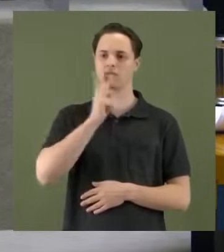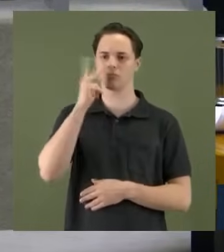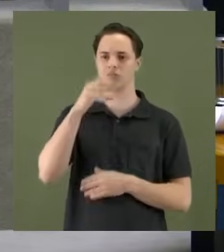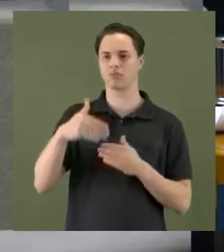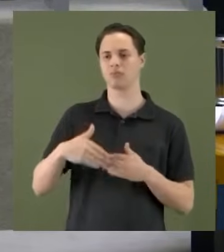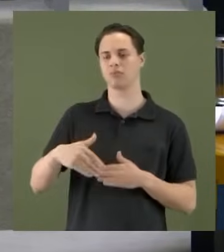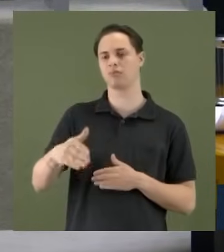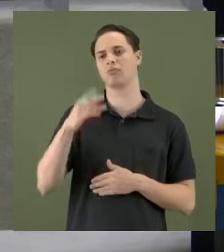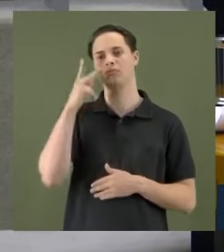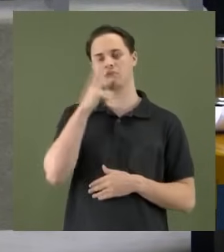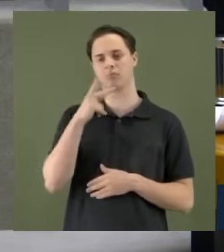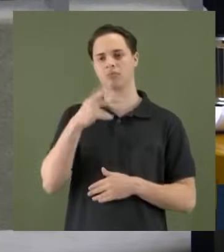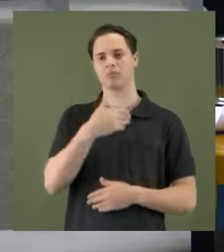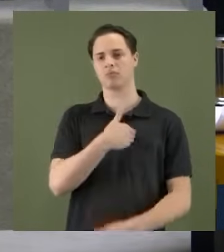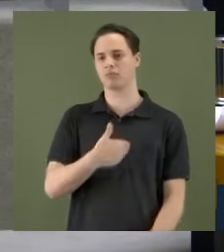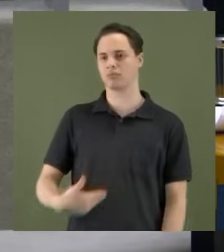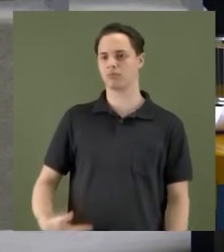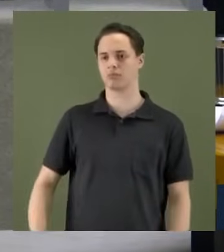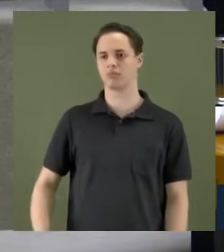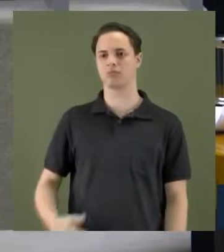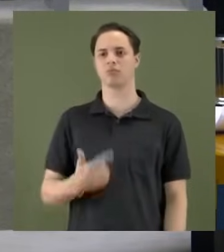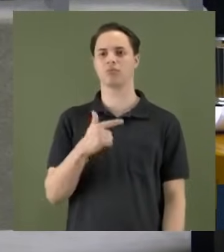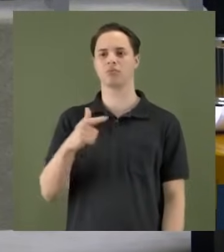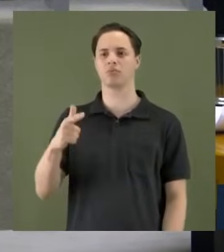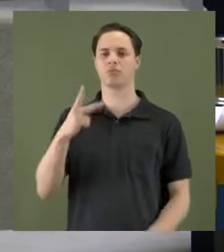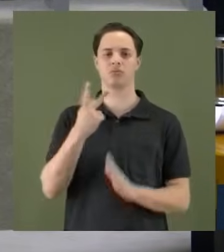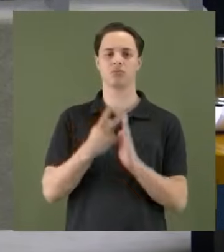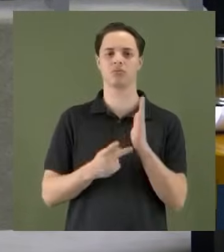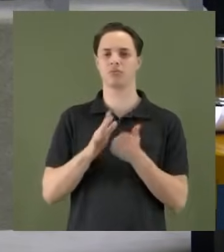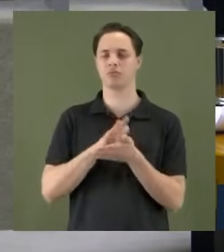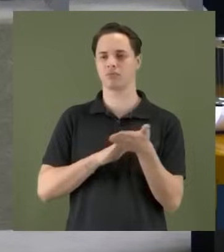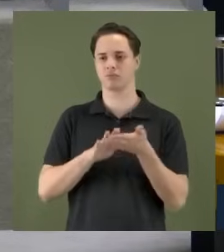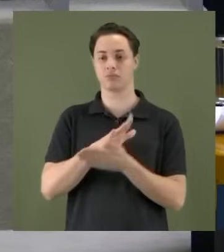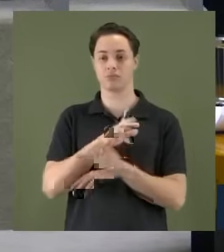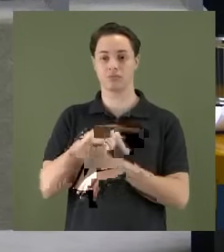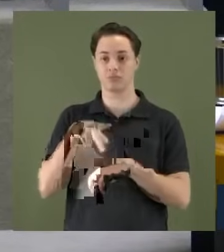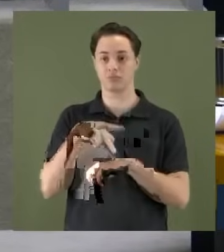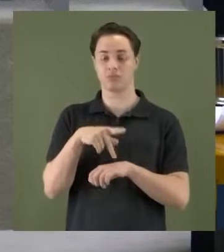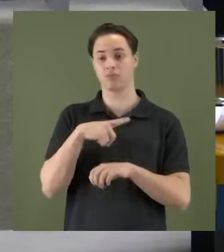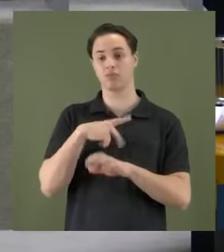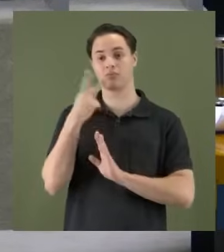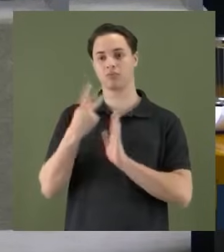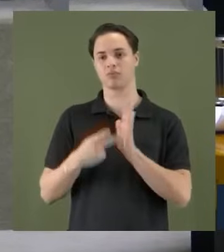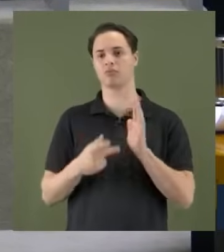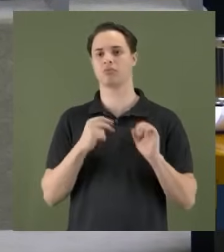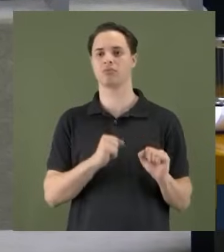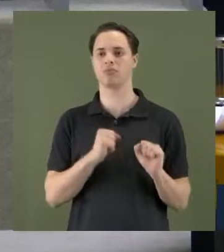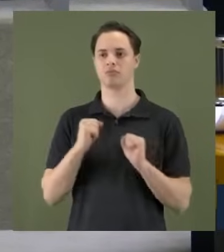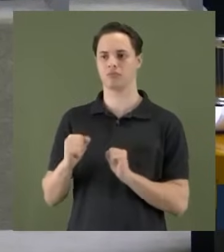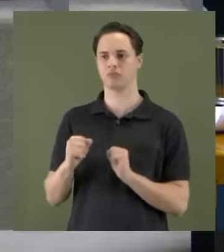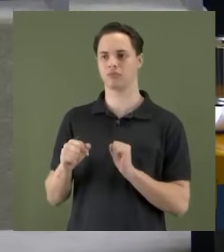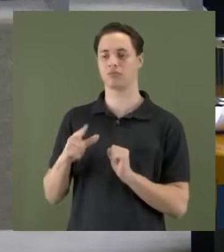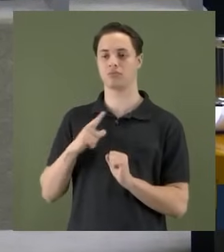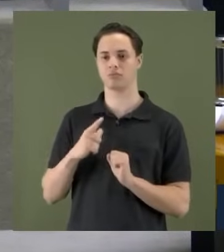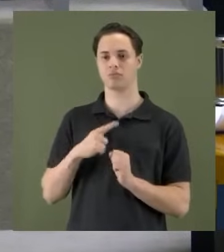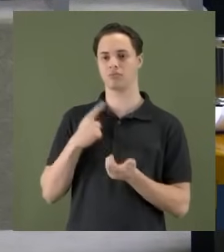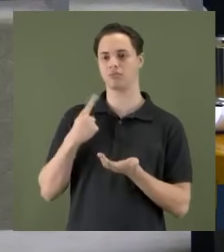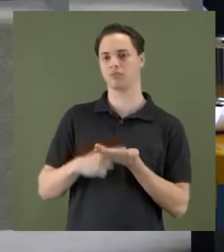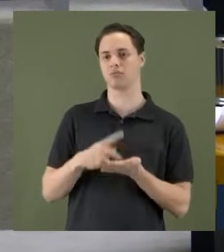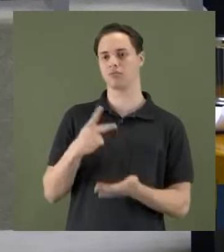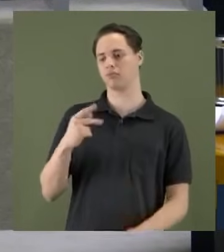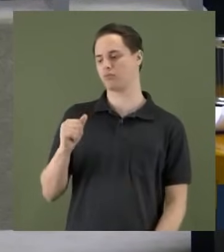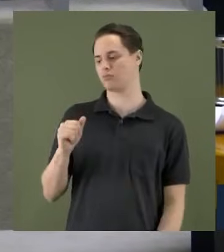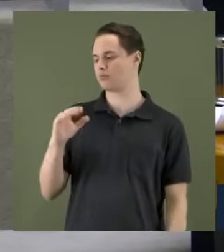e populistas de um governo que não tem projeto de país, tem projeto de poder. E o PAC, essa ideia